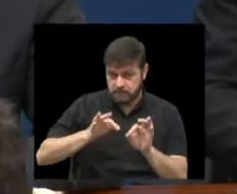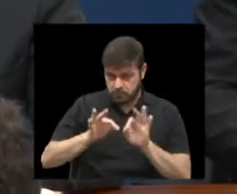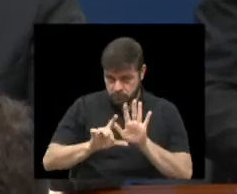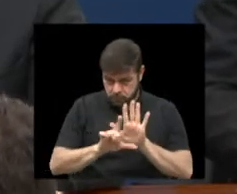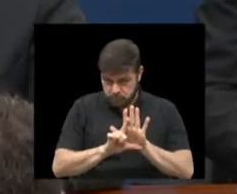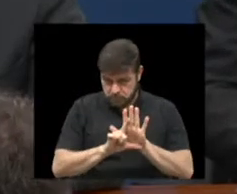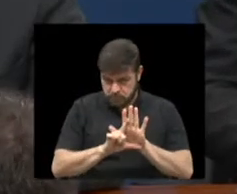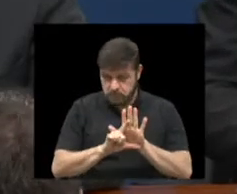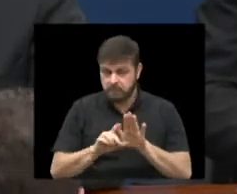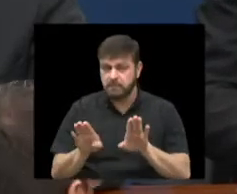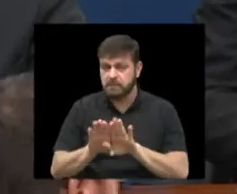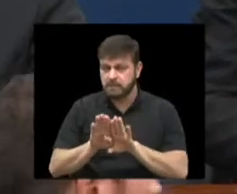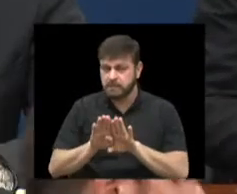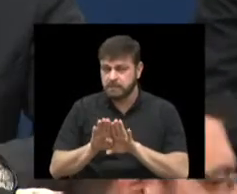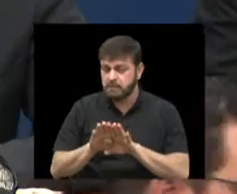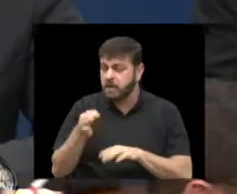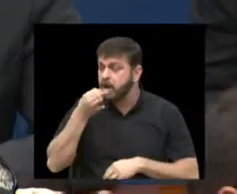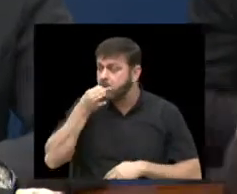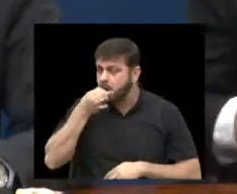e a